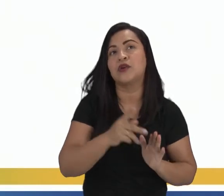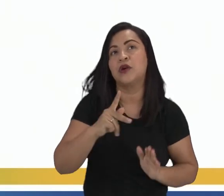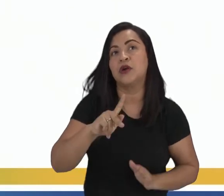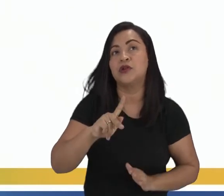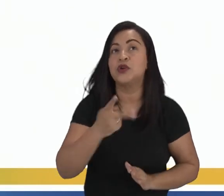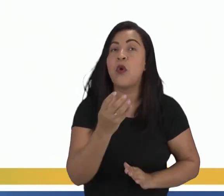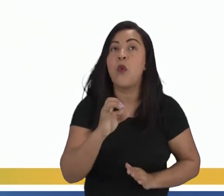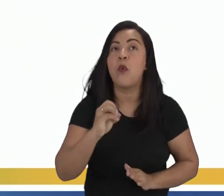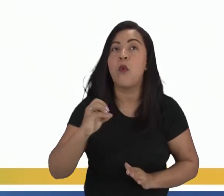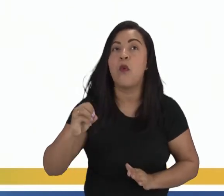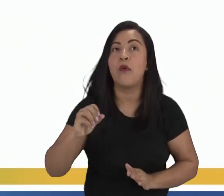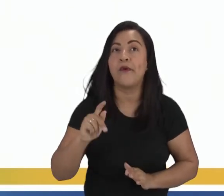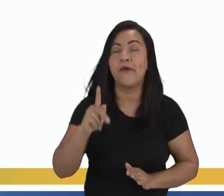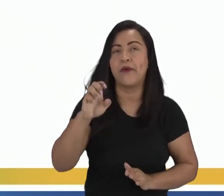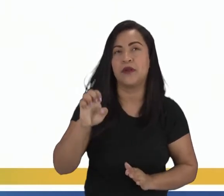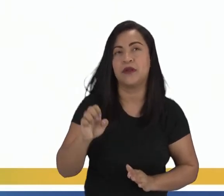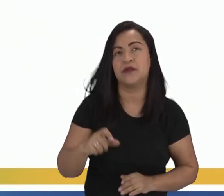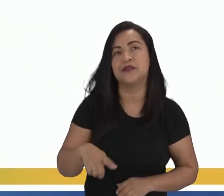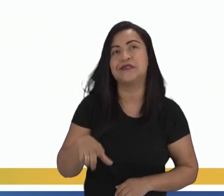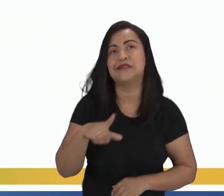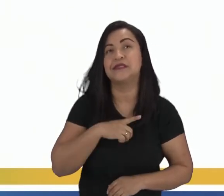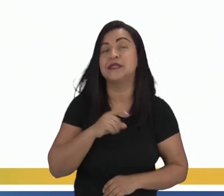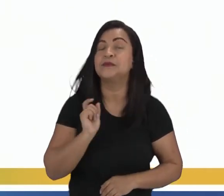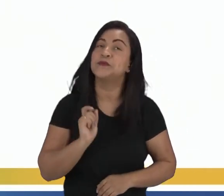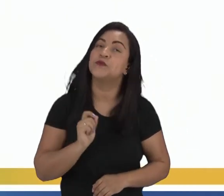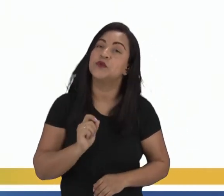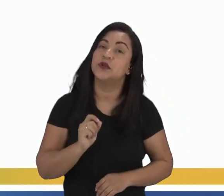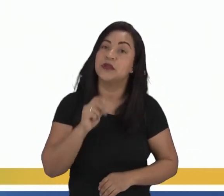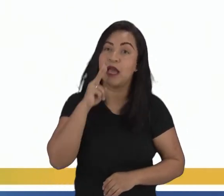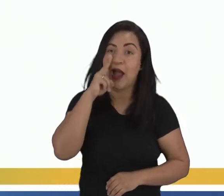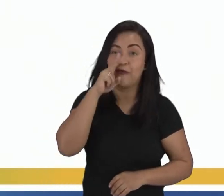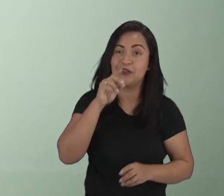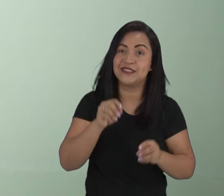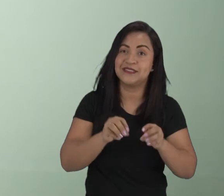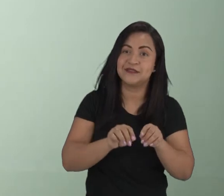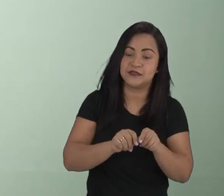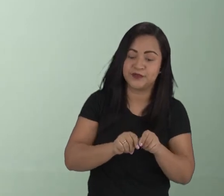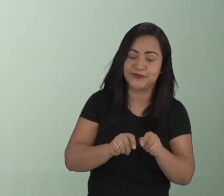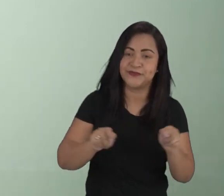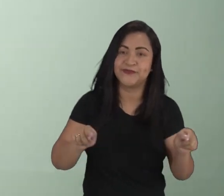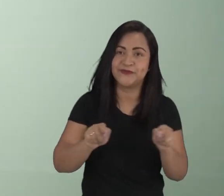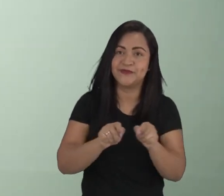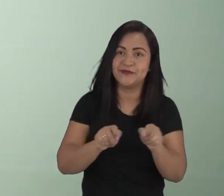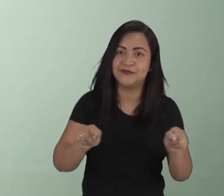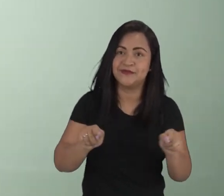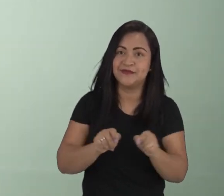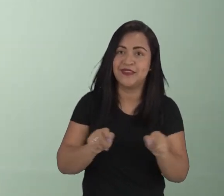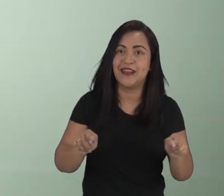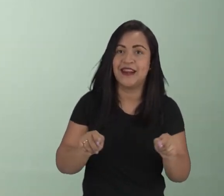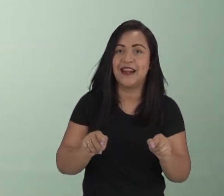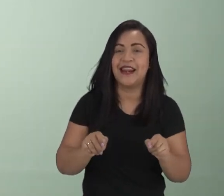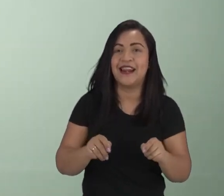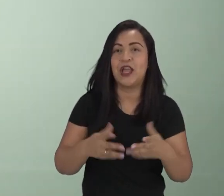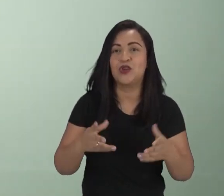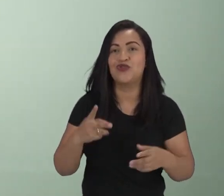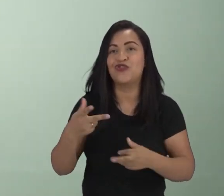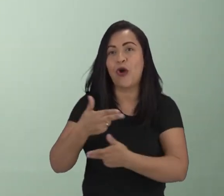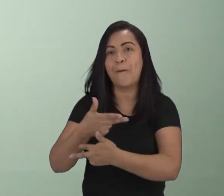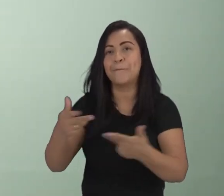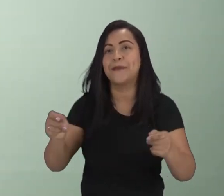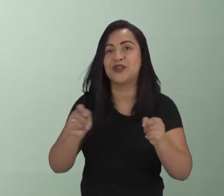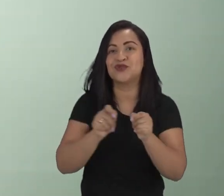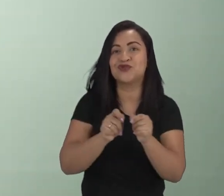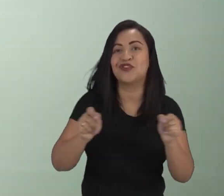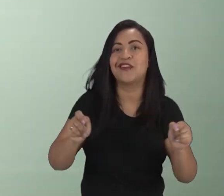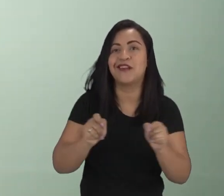demonstração da lei de Hooke, que nós temos, então, a força elástica aplicada por corpos elásticos que